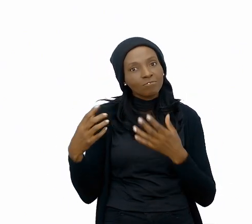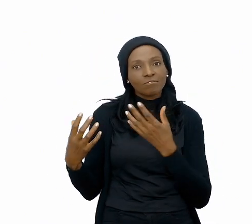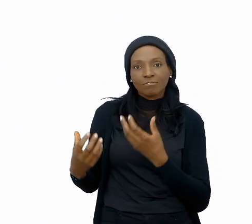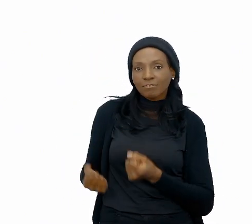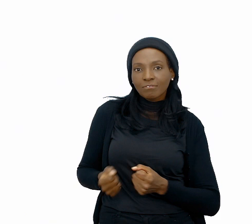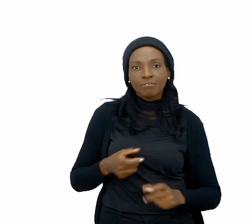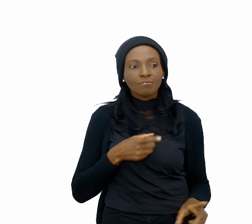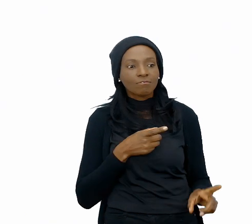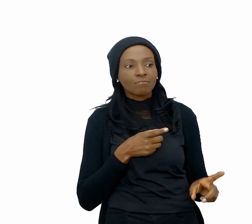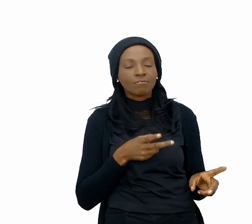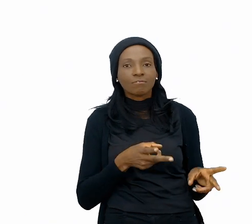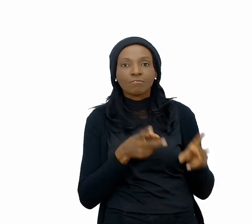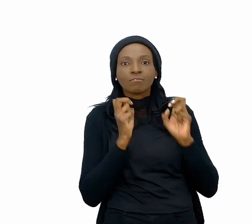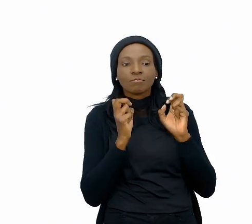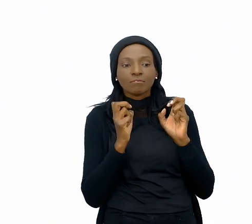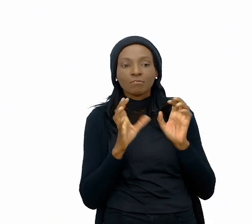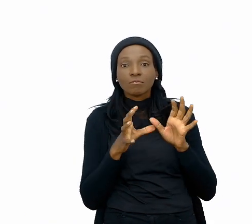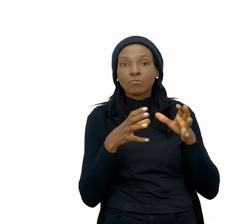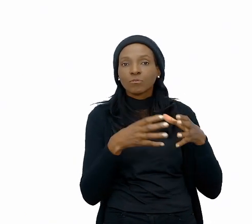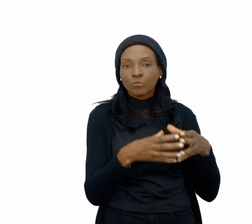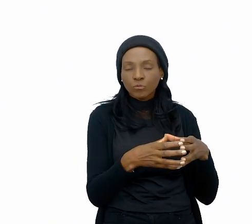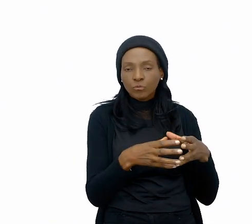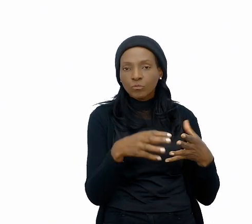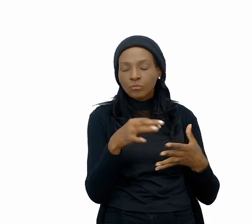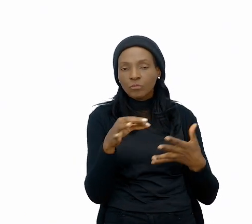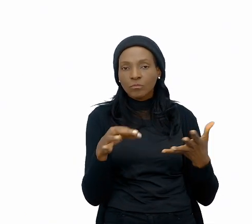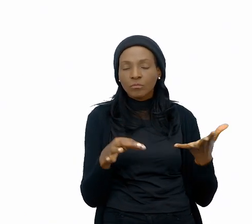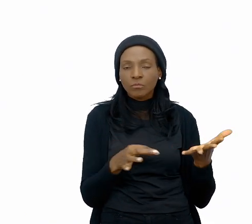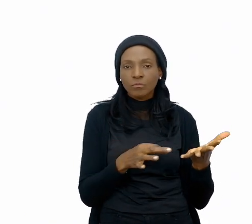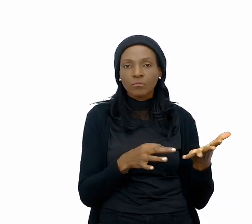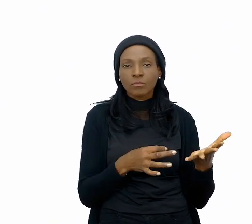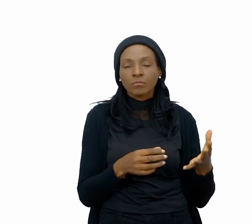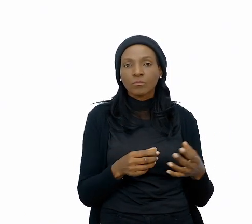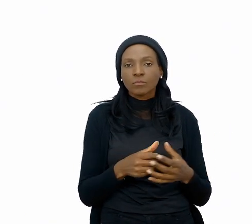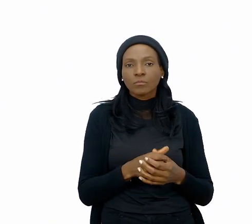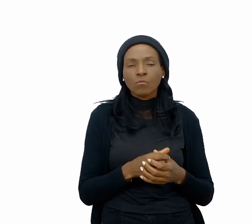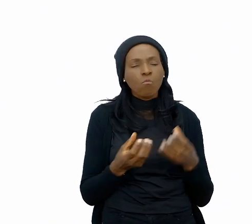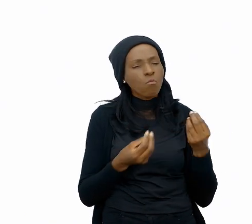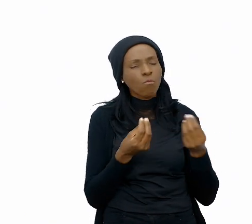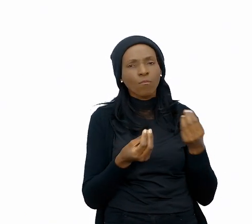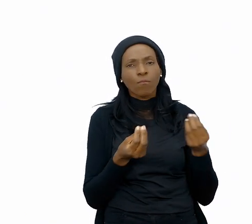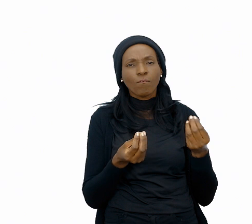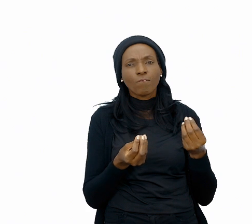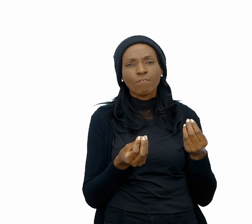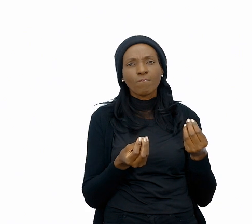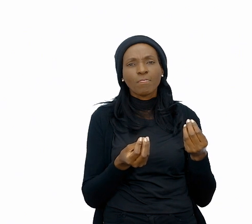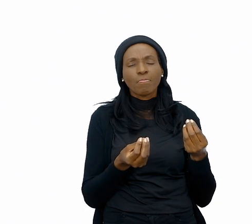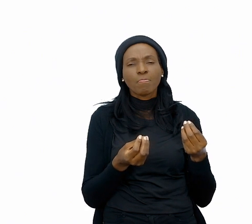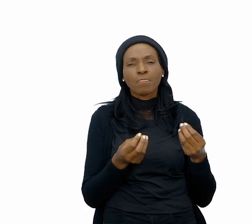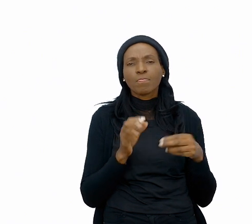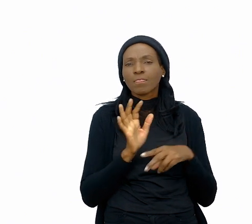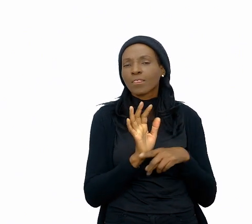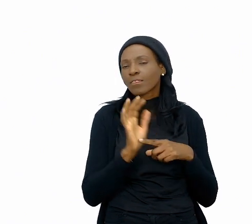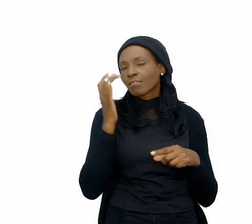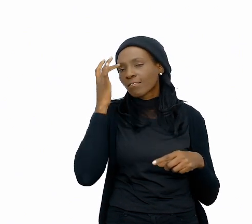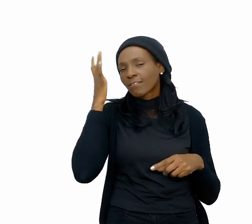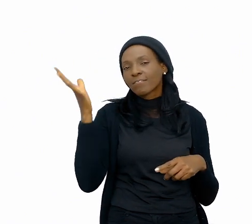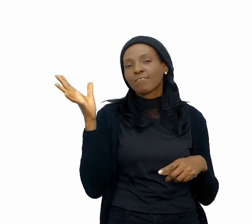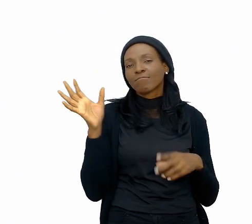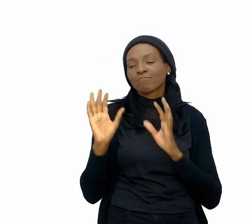identificar de um grupo de características como como isso pode facilitar a